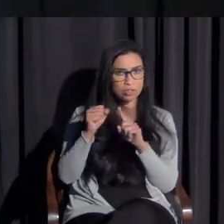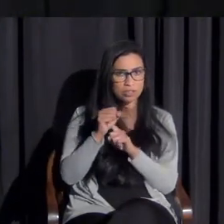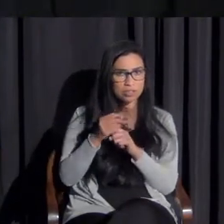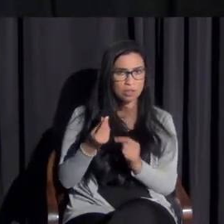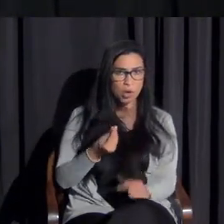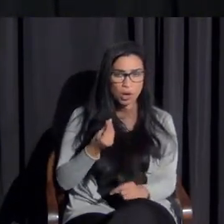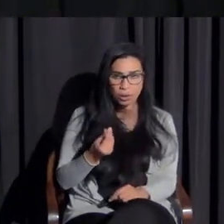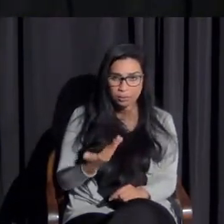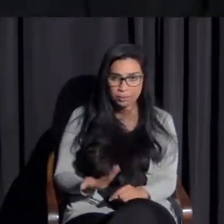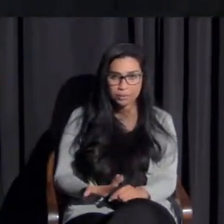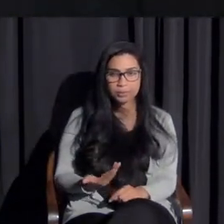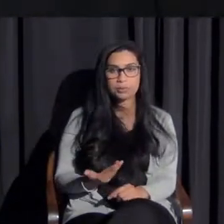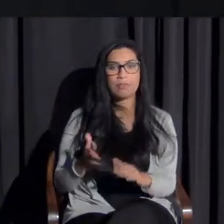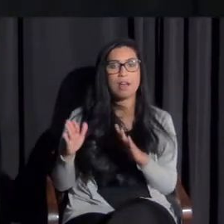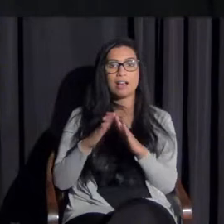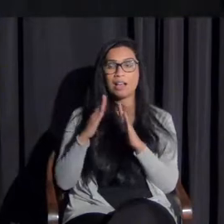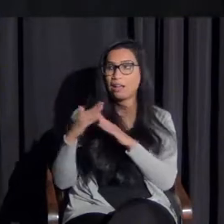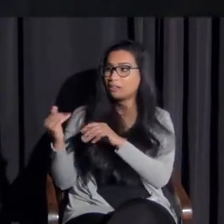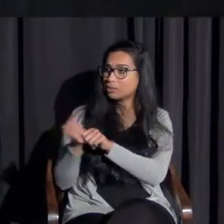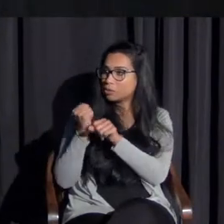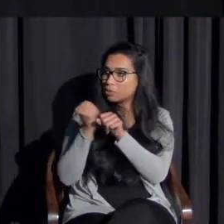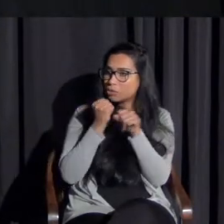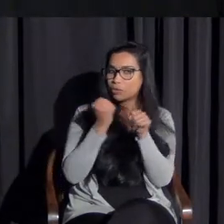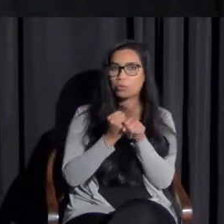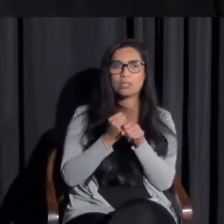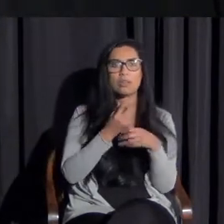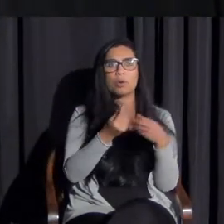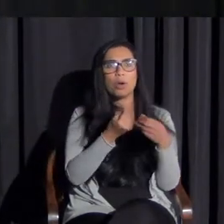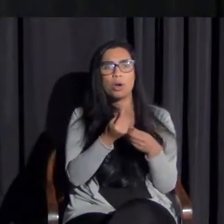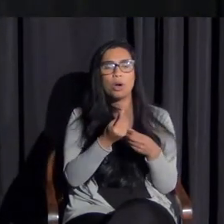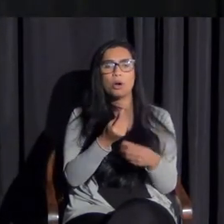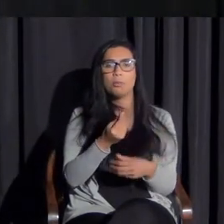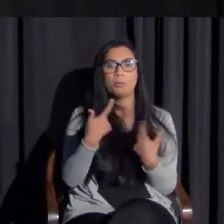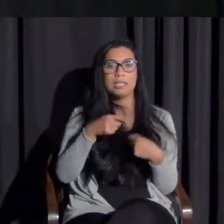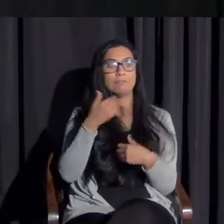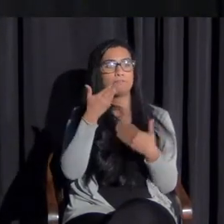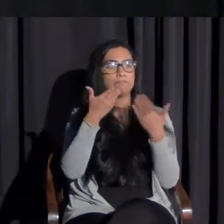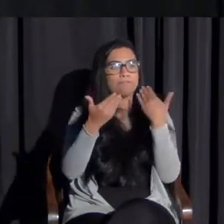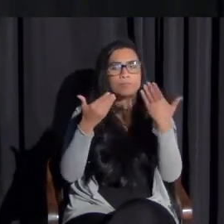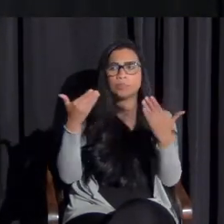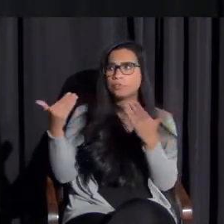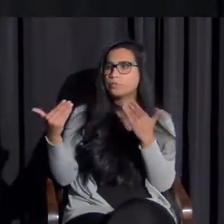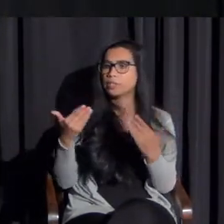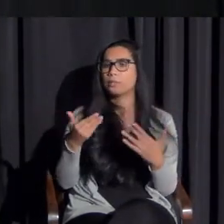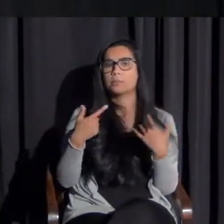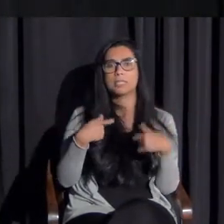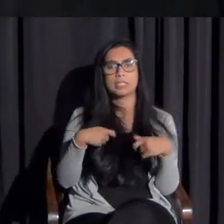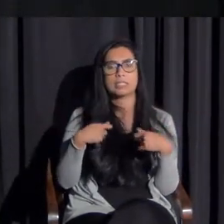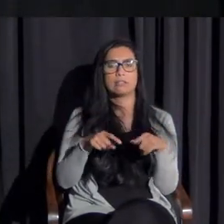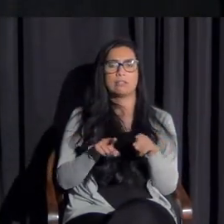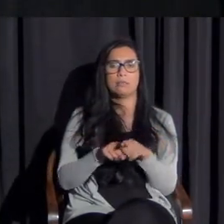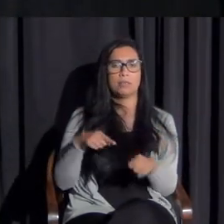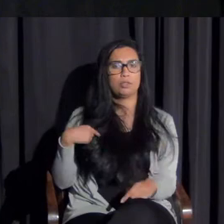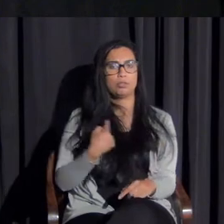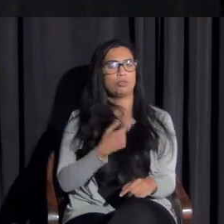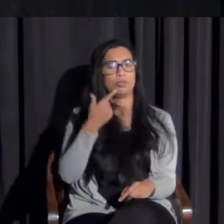ou as casas, as moradias? Vamos ver, até mesmo para a gente poder